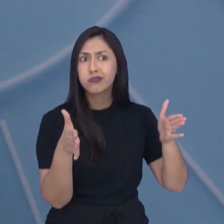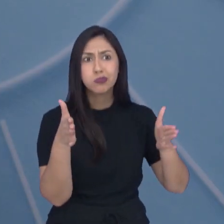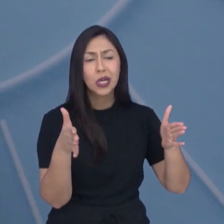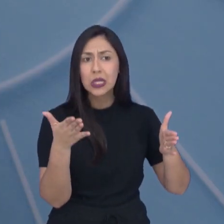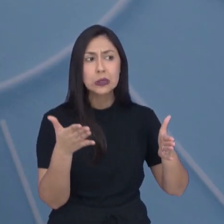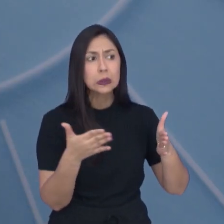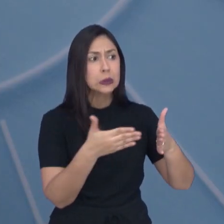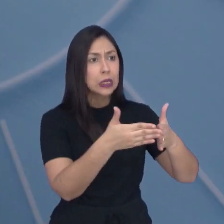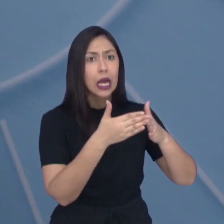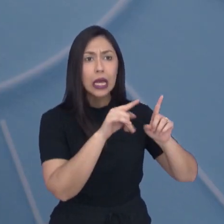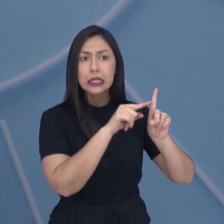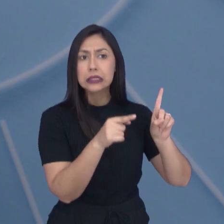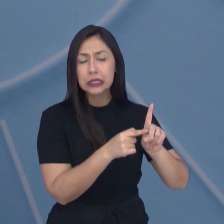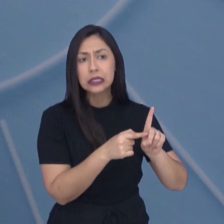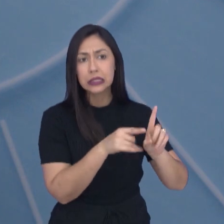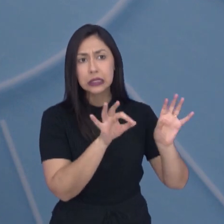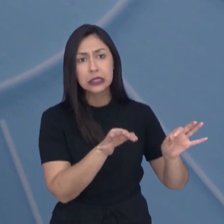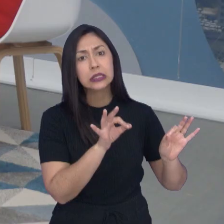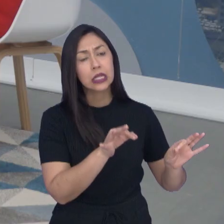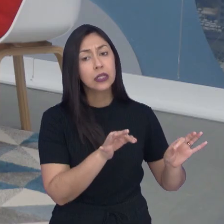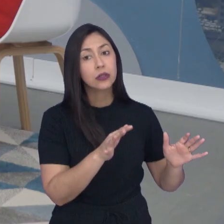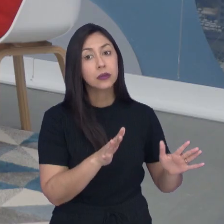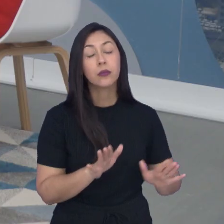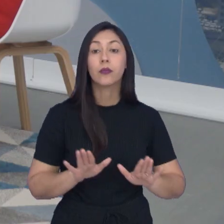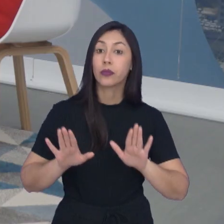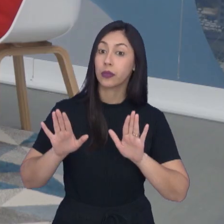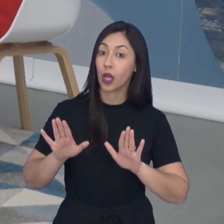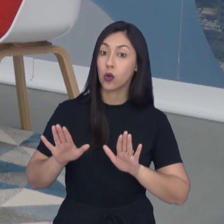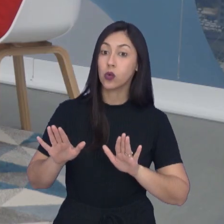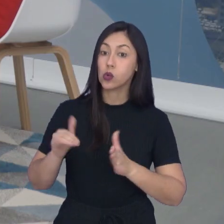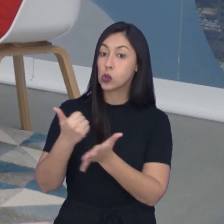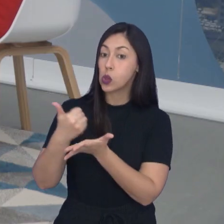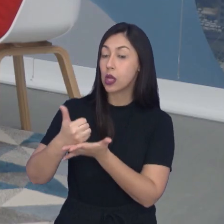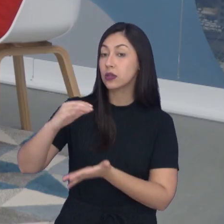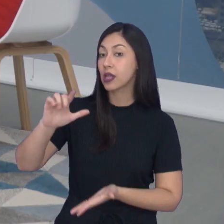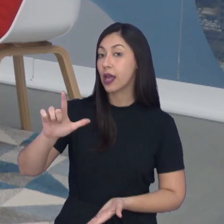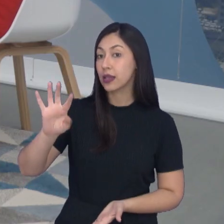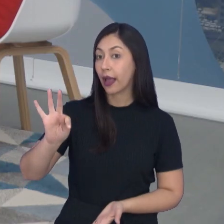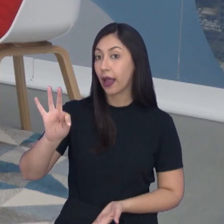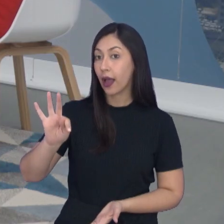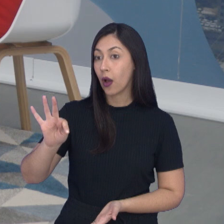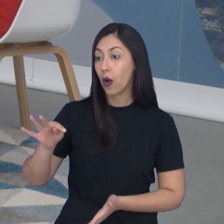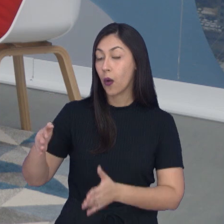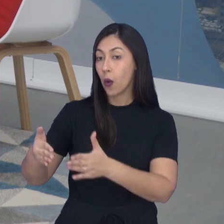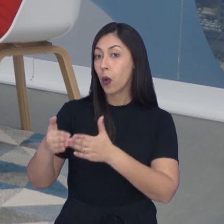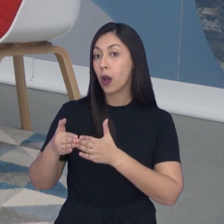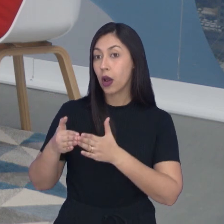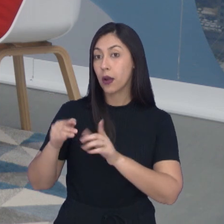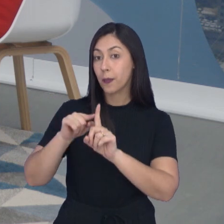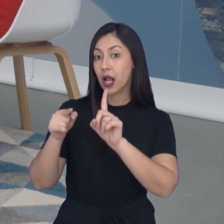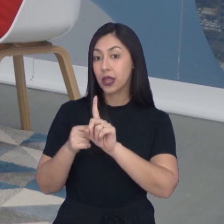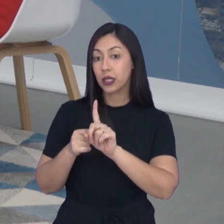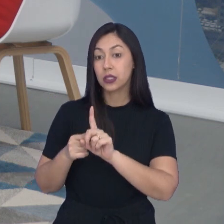mês, algumas têm 6 meses. Pela CLT, o nosso período de licença maternidade é de 120 dias,